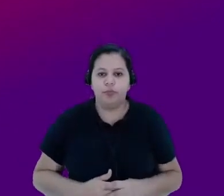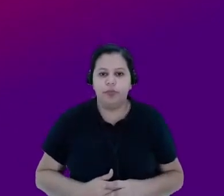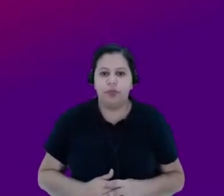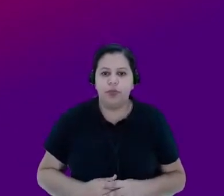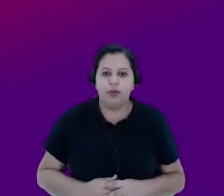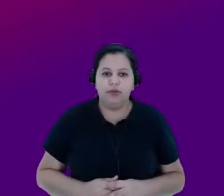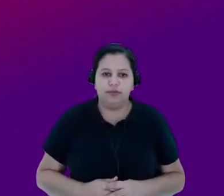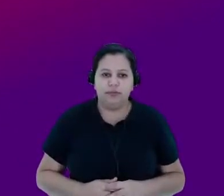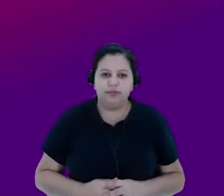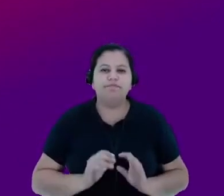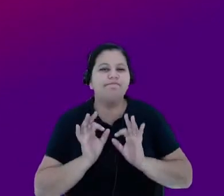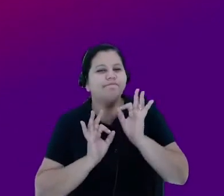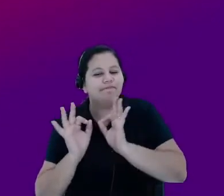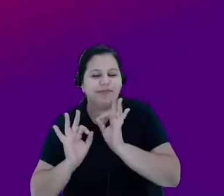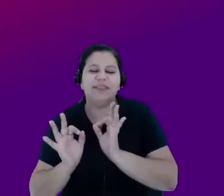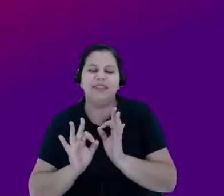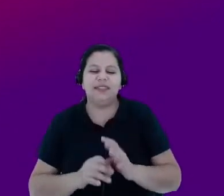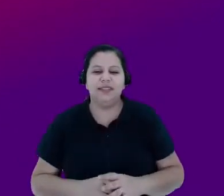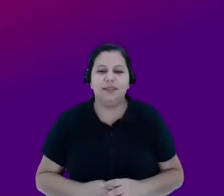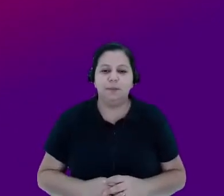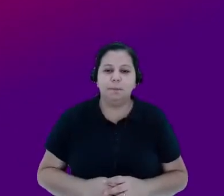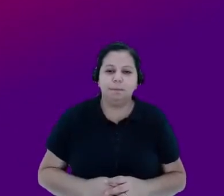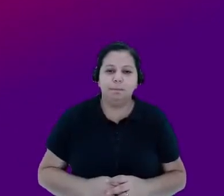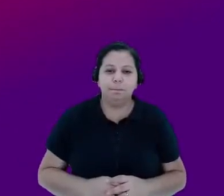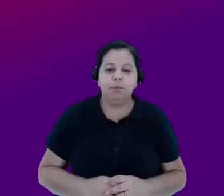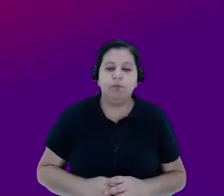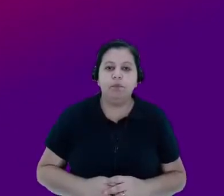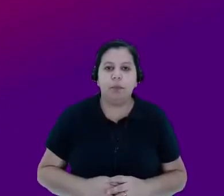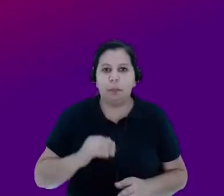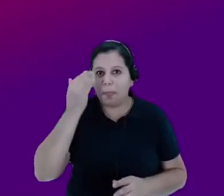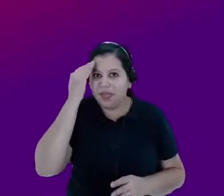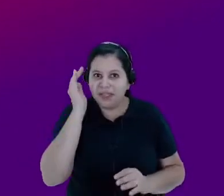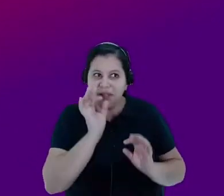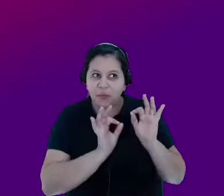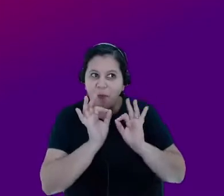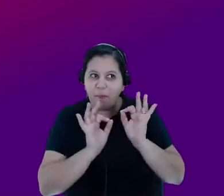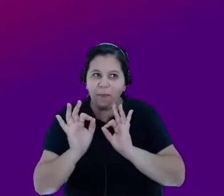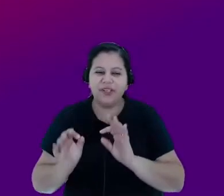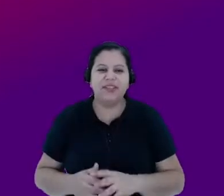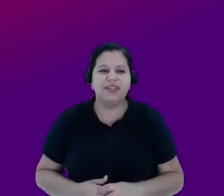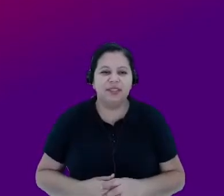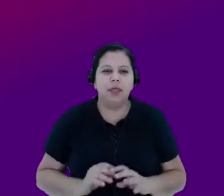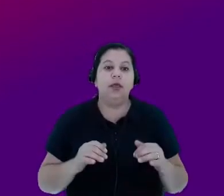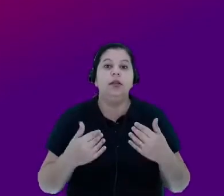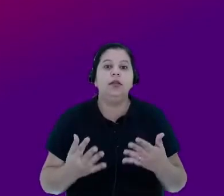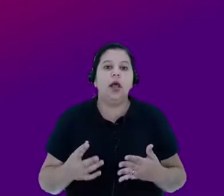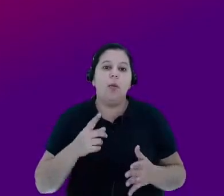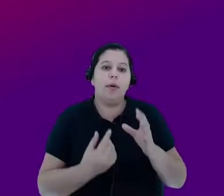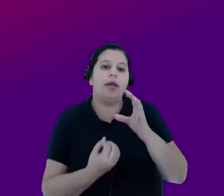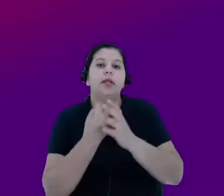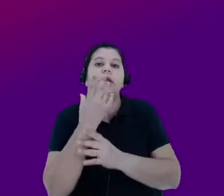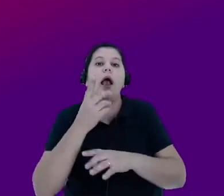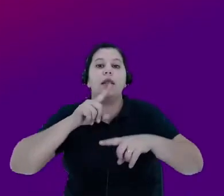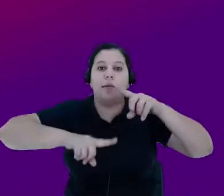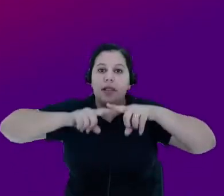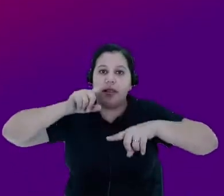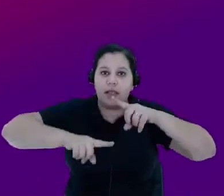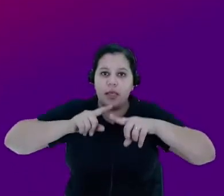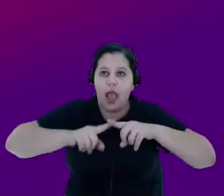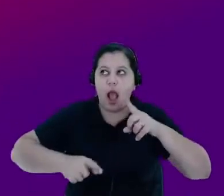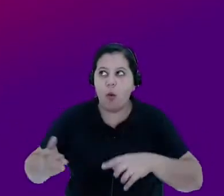Estou me ajustando aqui, pronto. Entendendo como funcionam os mecanismos. Então, para produzir esse material, a gente usou